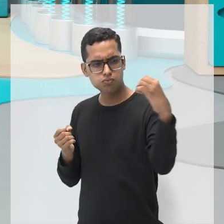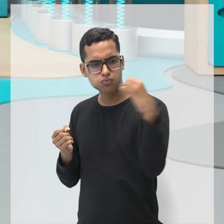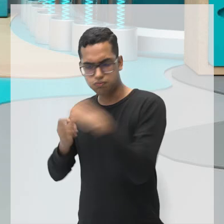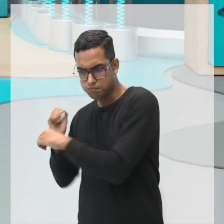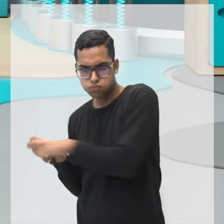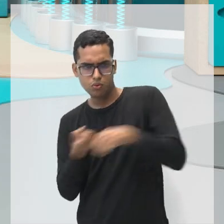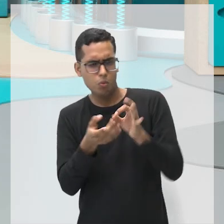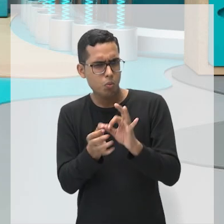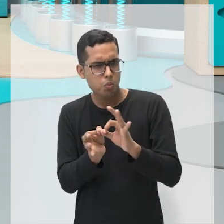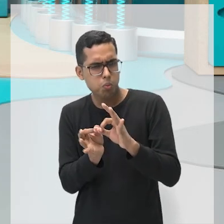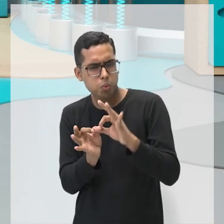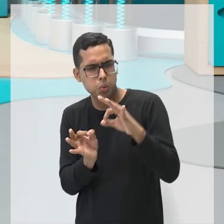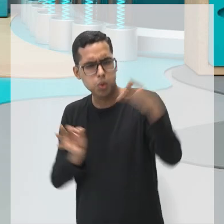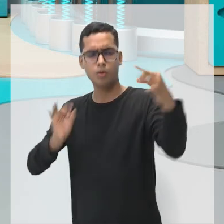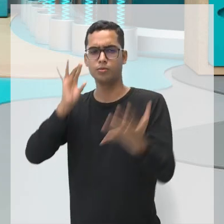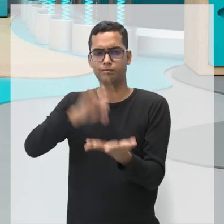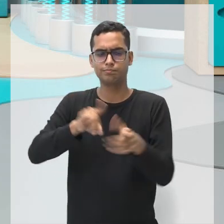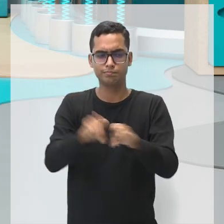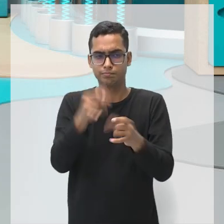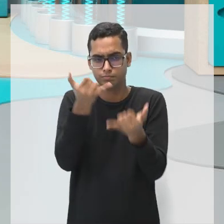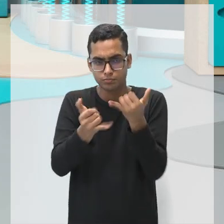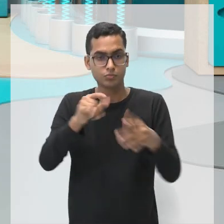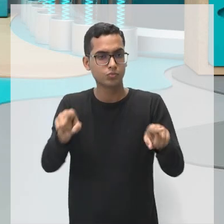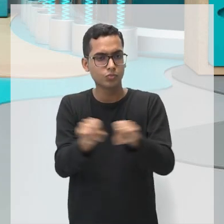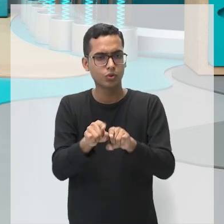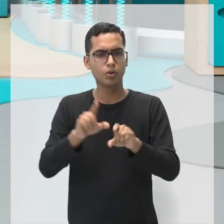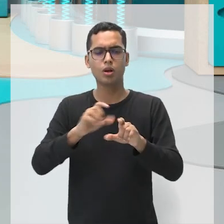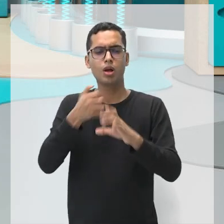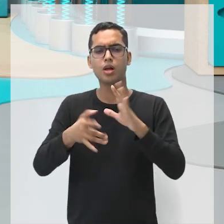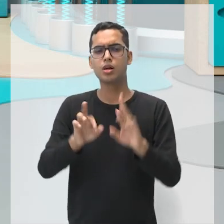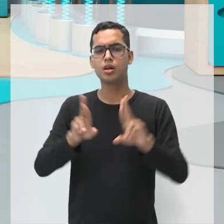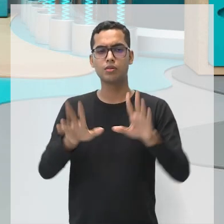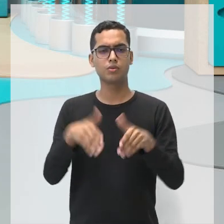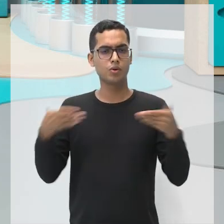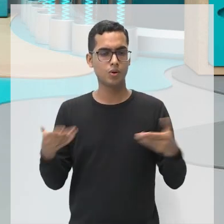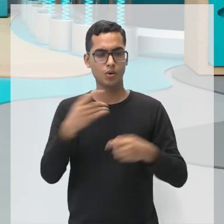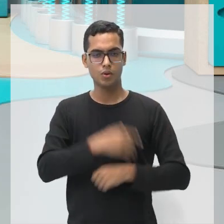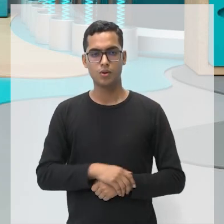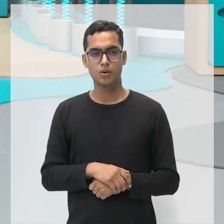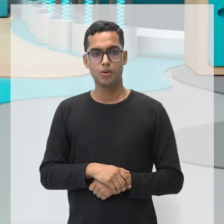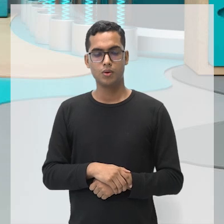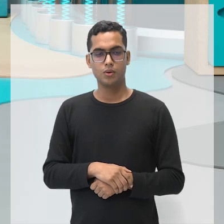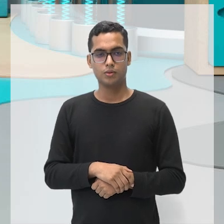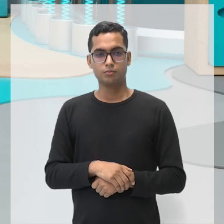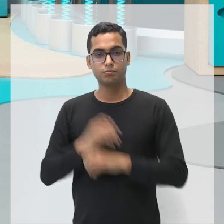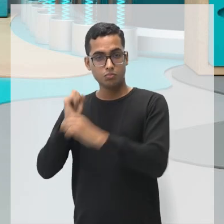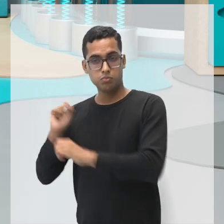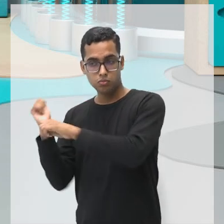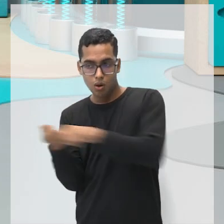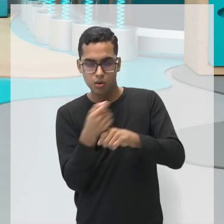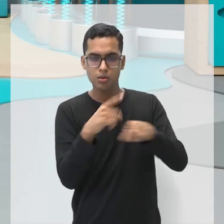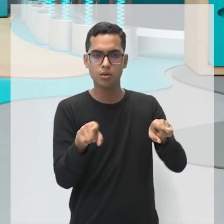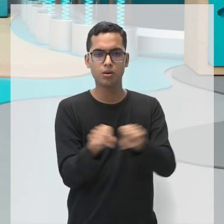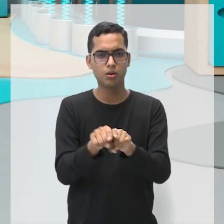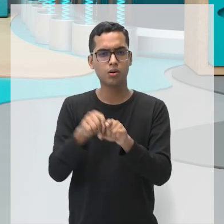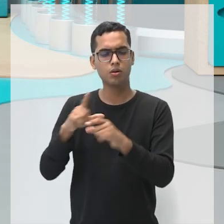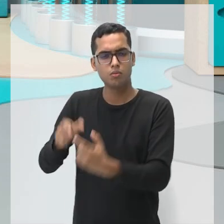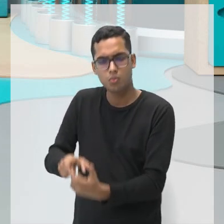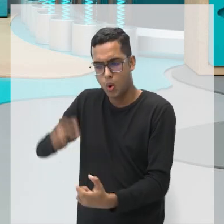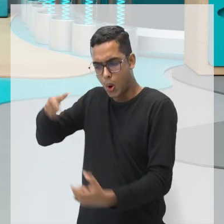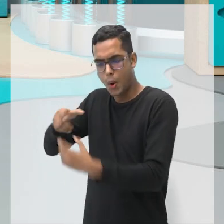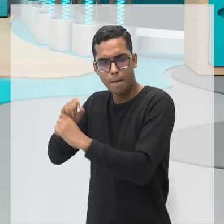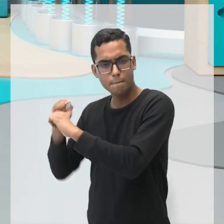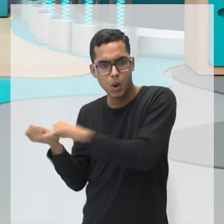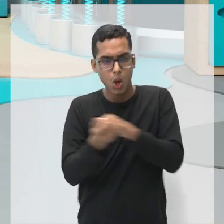longe possível, tá bom? Essas são as semelhanças. As diferenças, no beisebol e no cricket, há um número elevado de jogadores